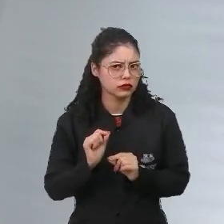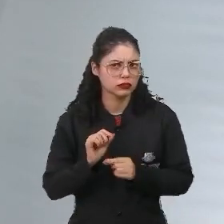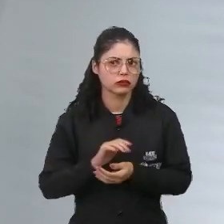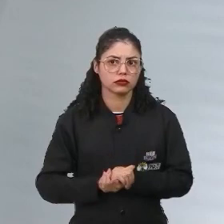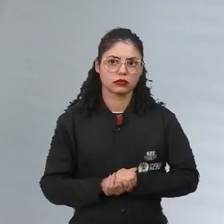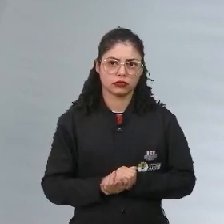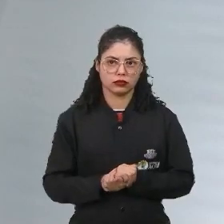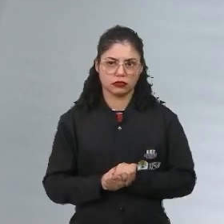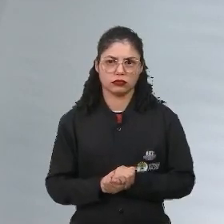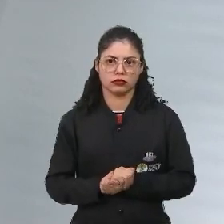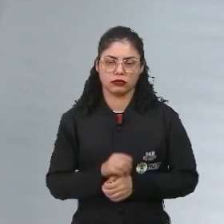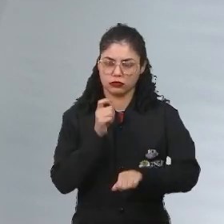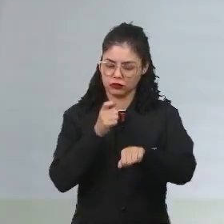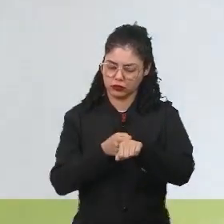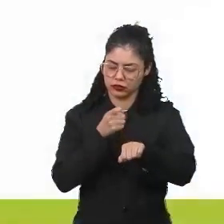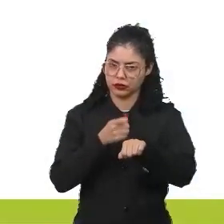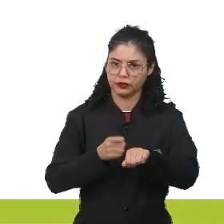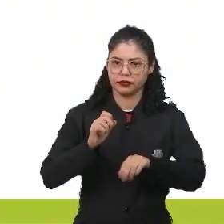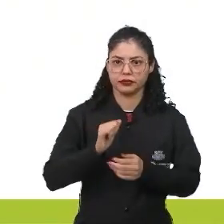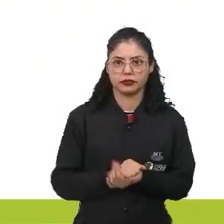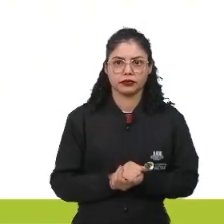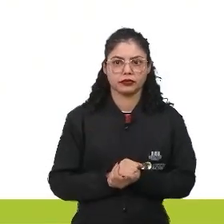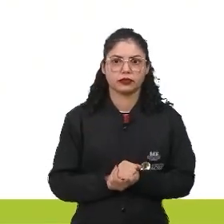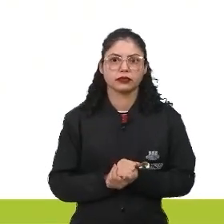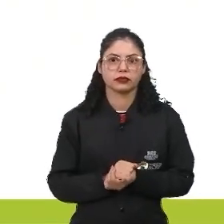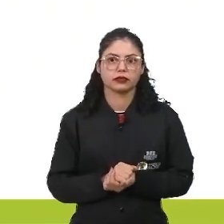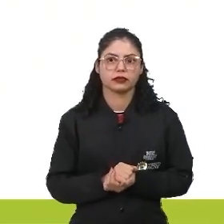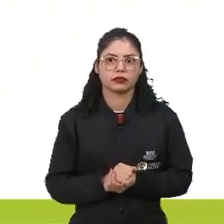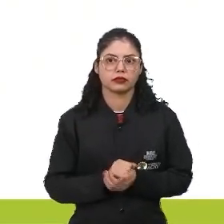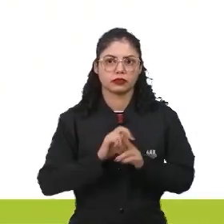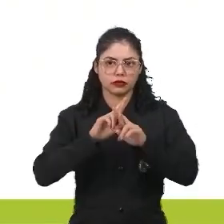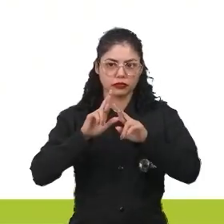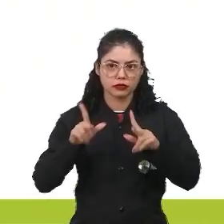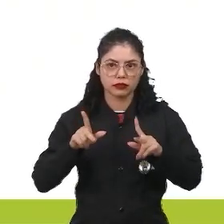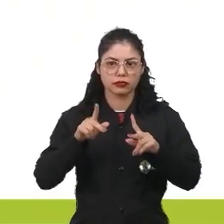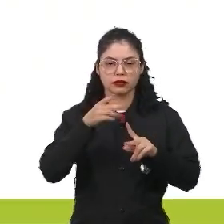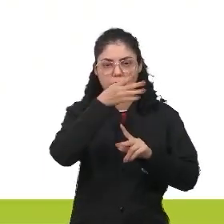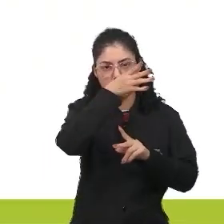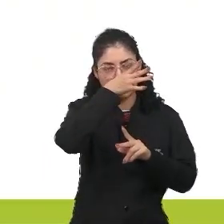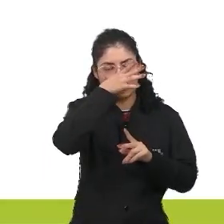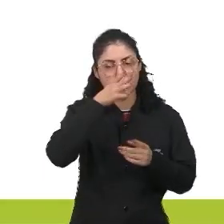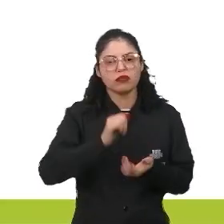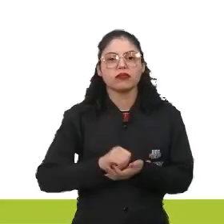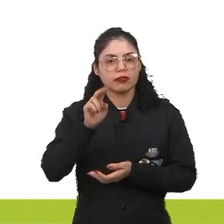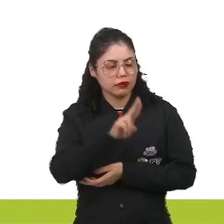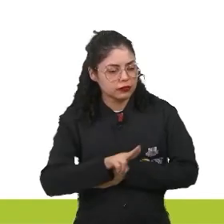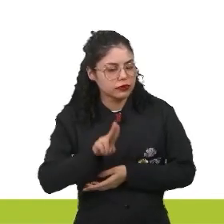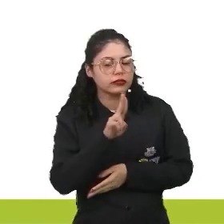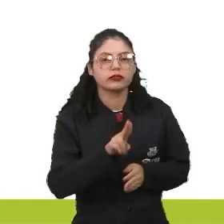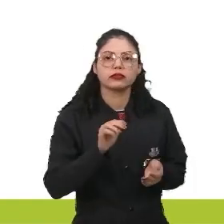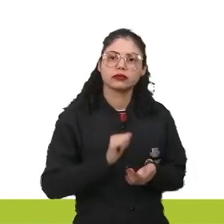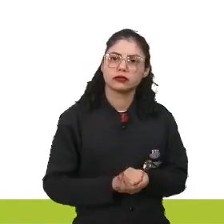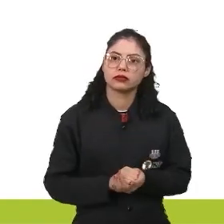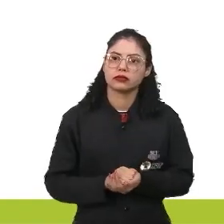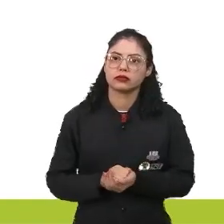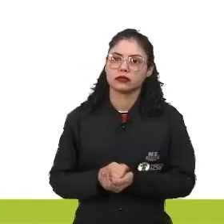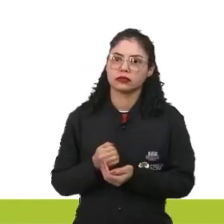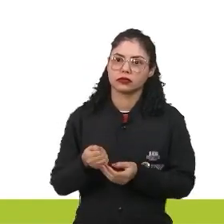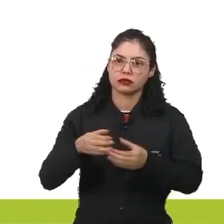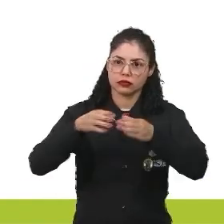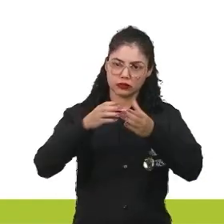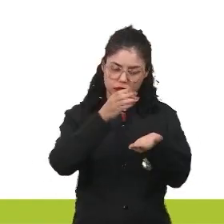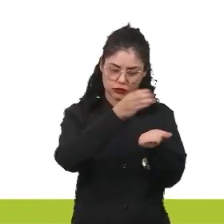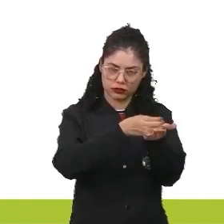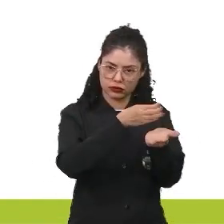flotação? Sólidos com densidades muito diferentes. Eu vou adicionar a esse